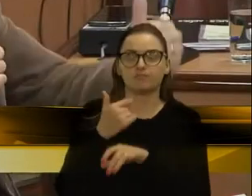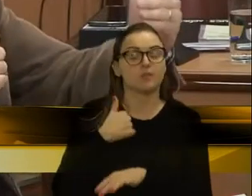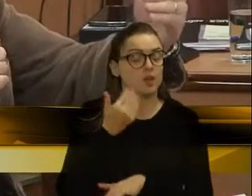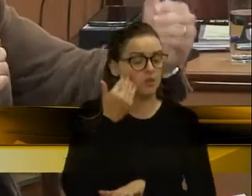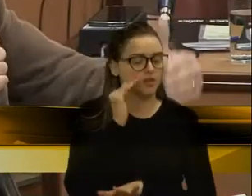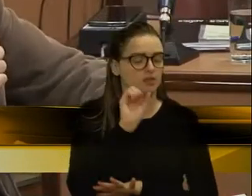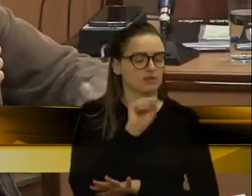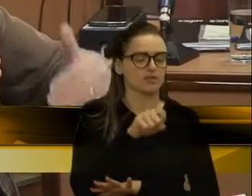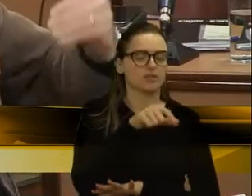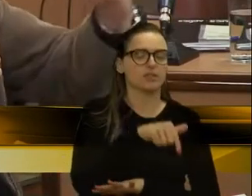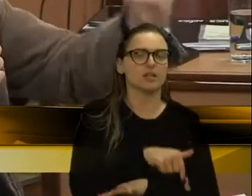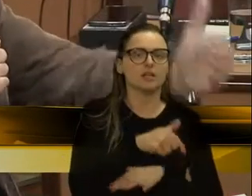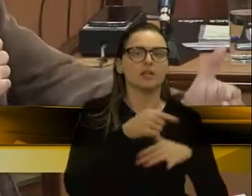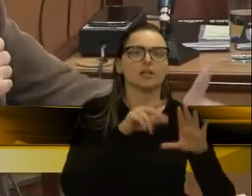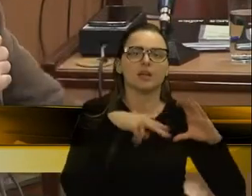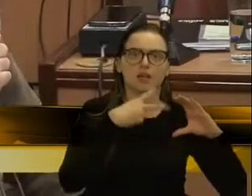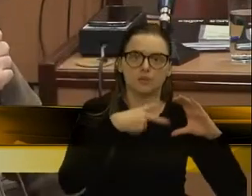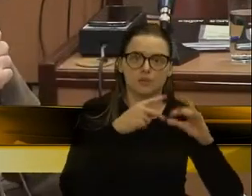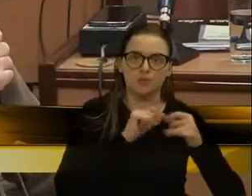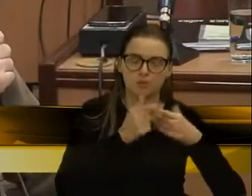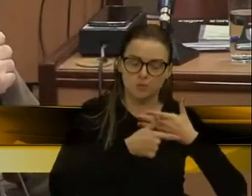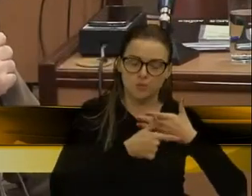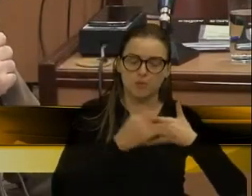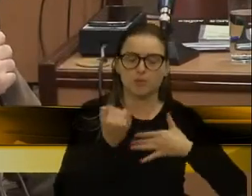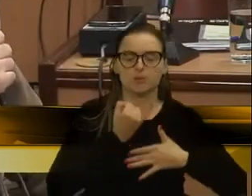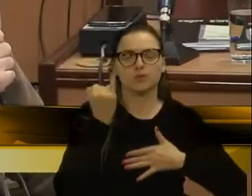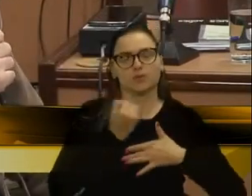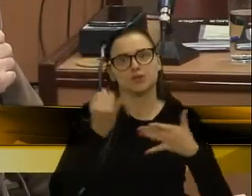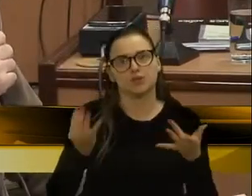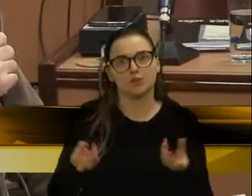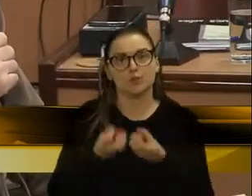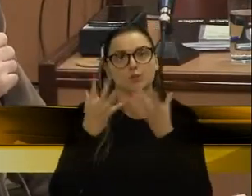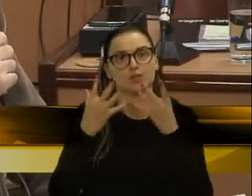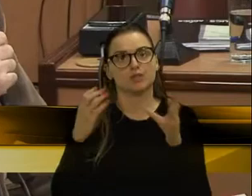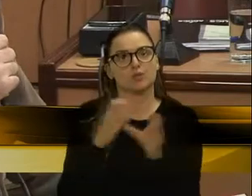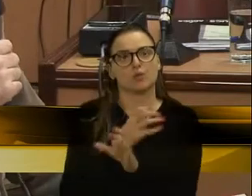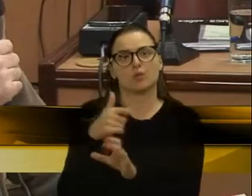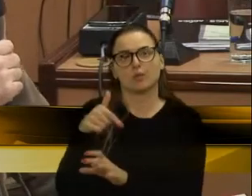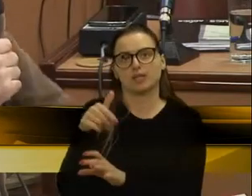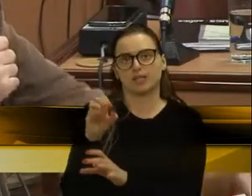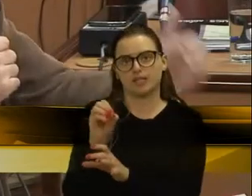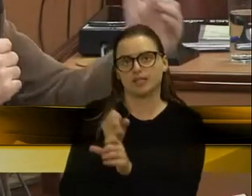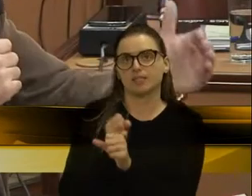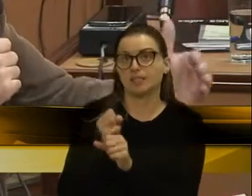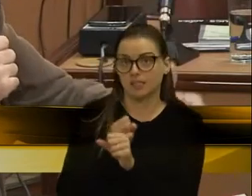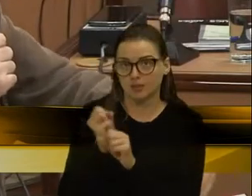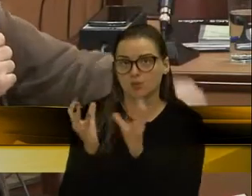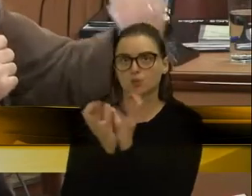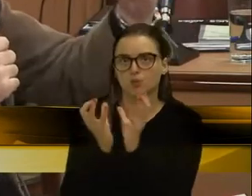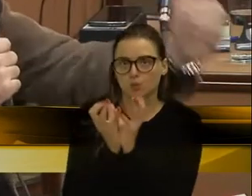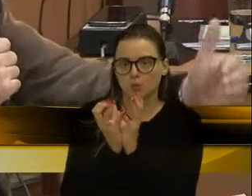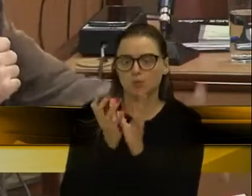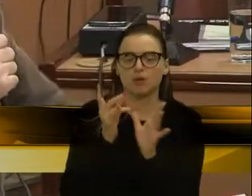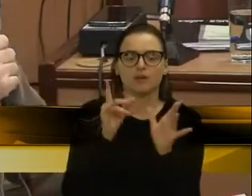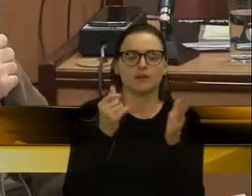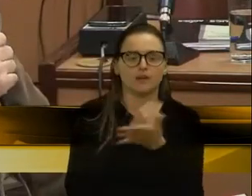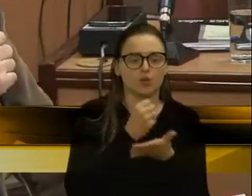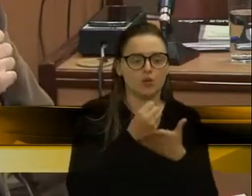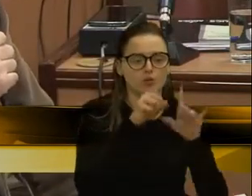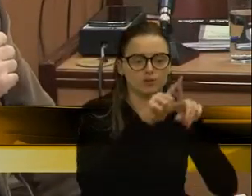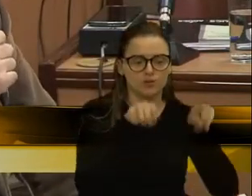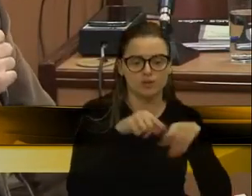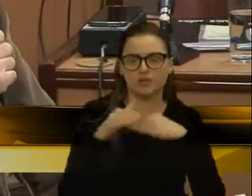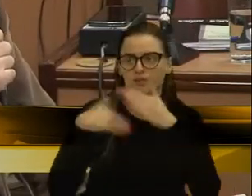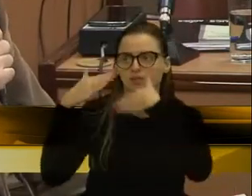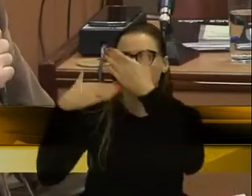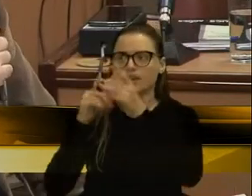legislativo caxiense está engajado nas comemorações dos 70 anos desse belo grupo que emprega que projeta caxias e